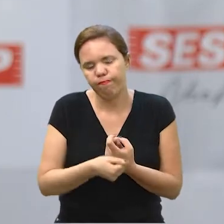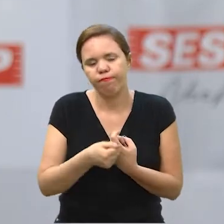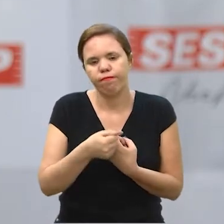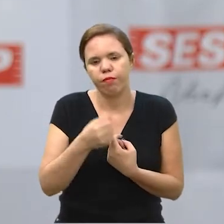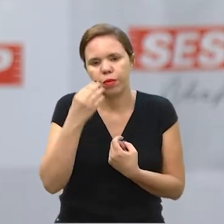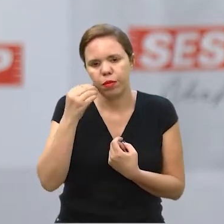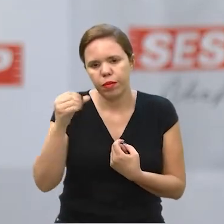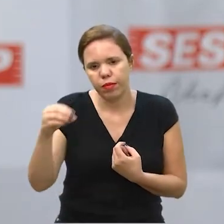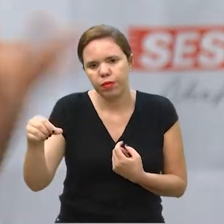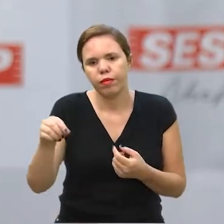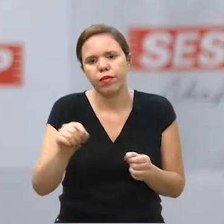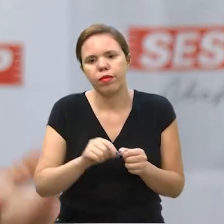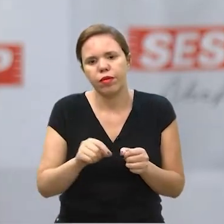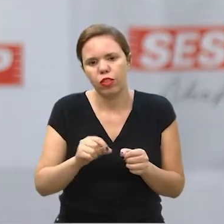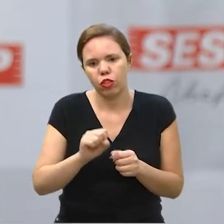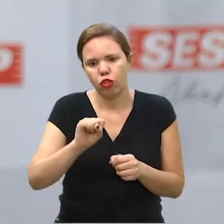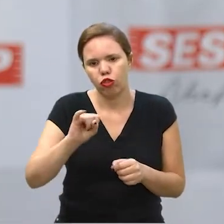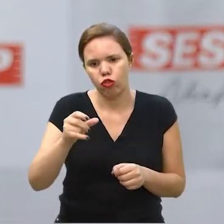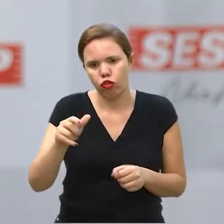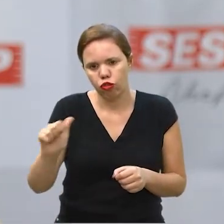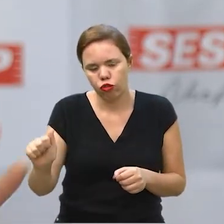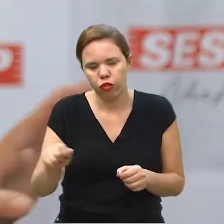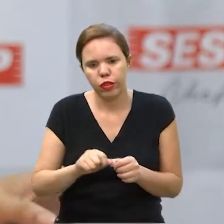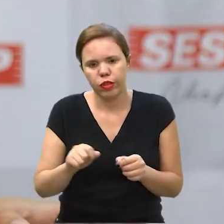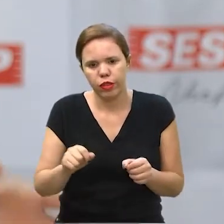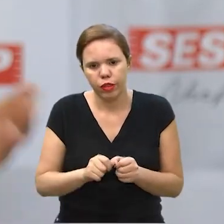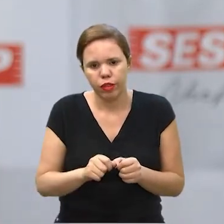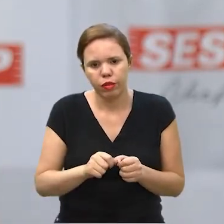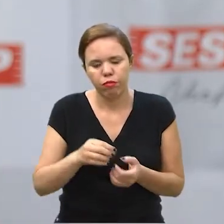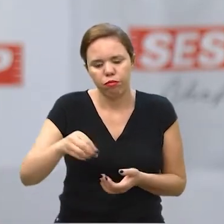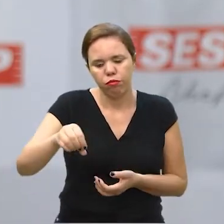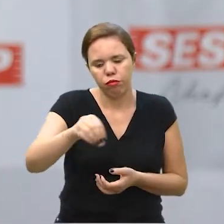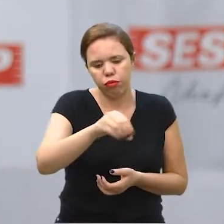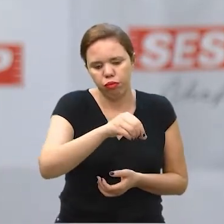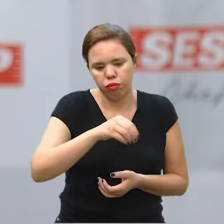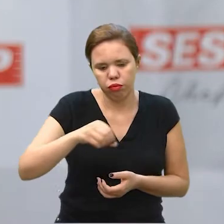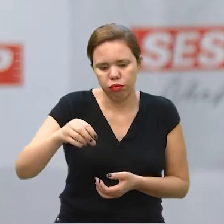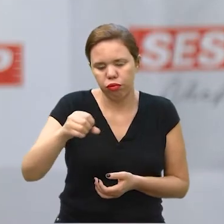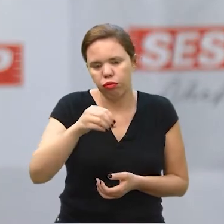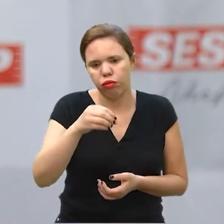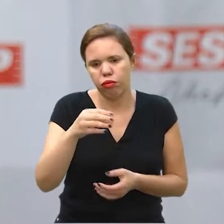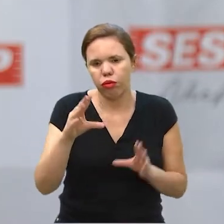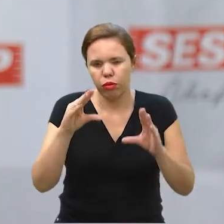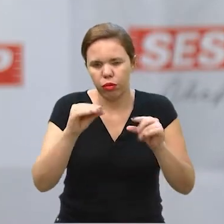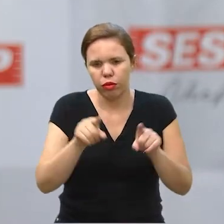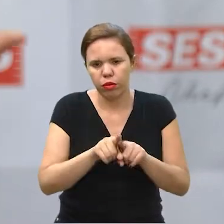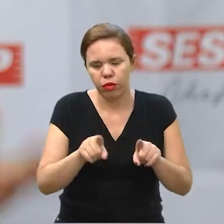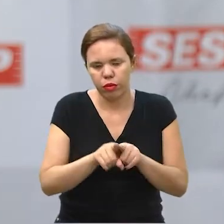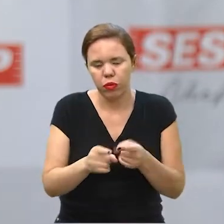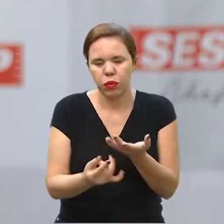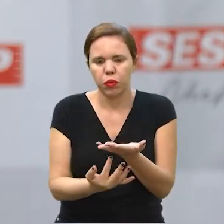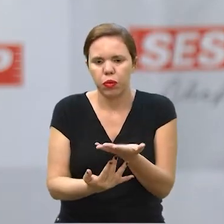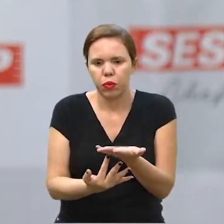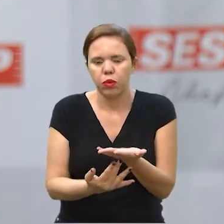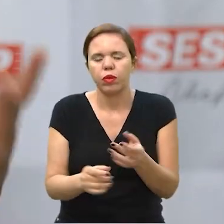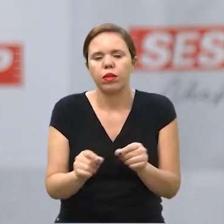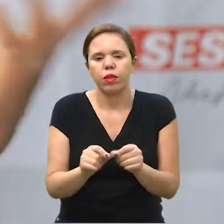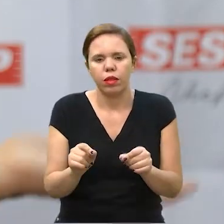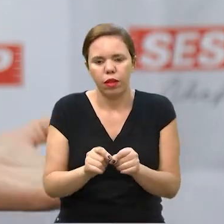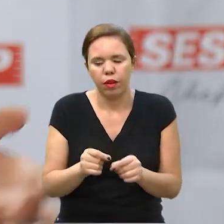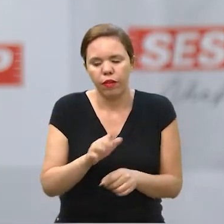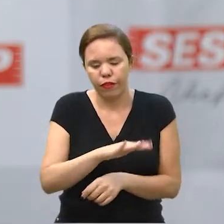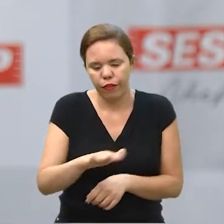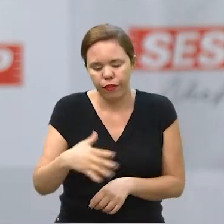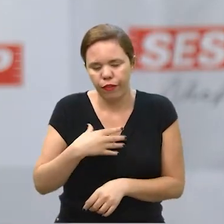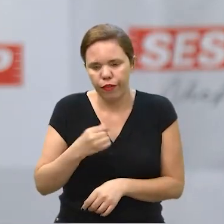soja texturada e trigo de quibe. Basicamente é isso e assado. E a minha filha adora, e como criança é difícil